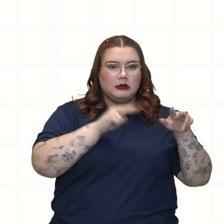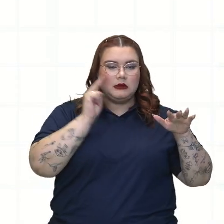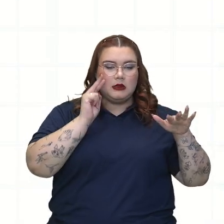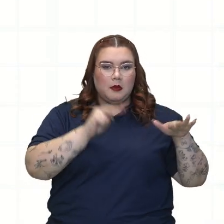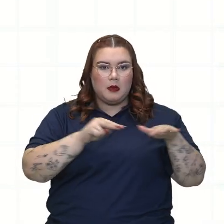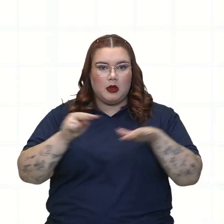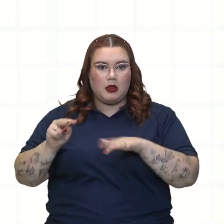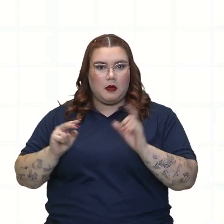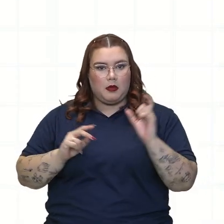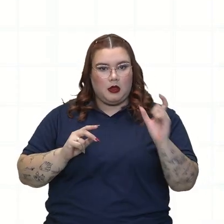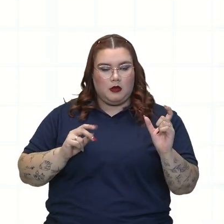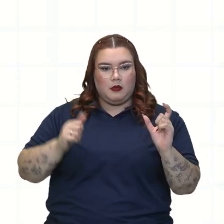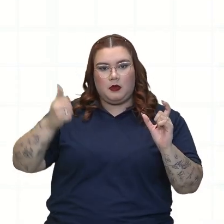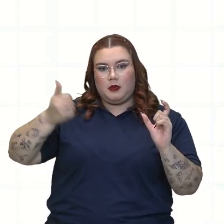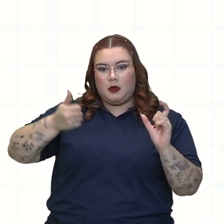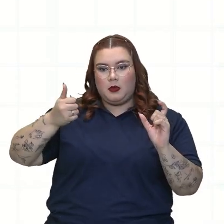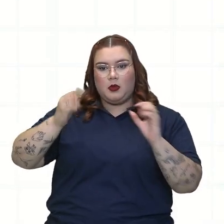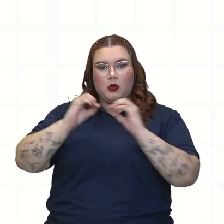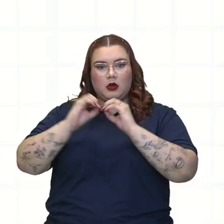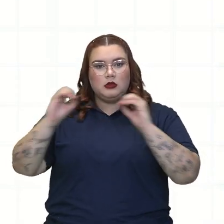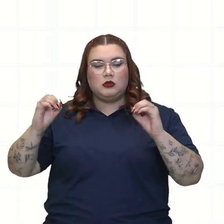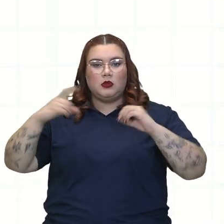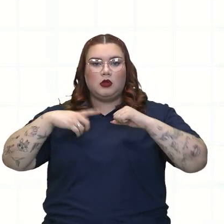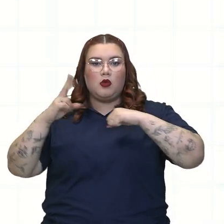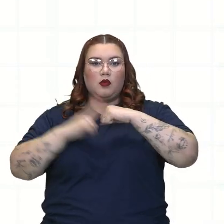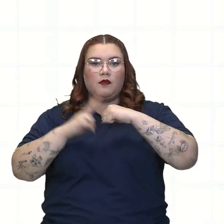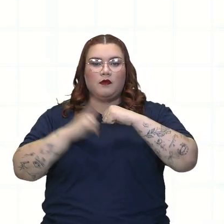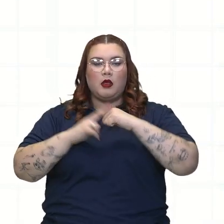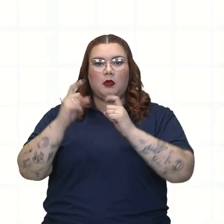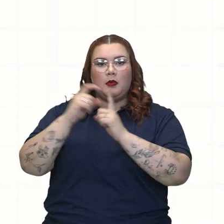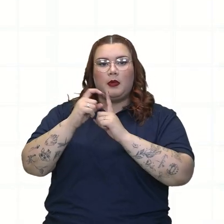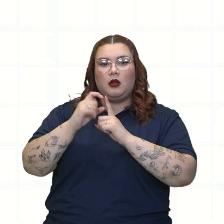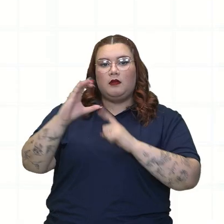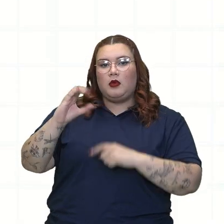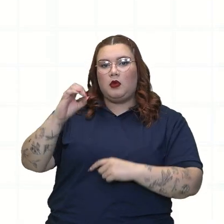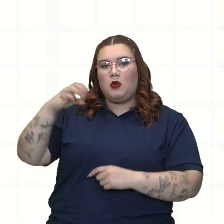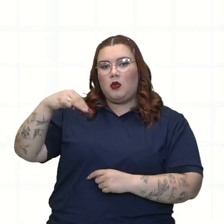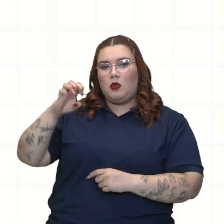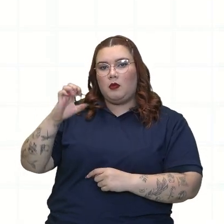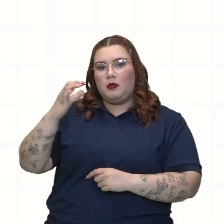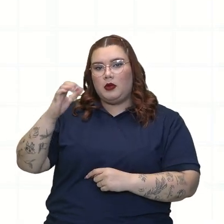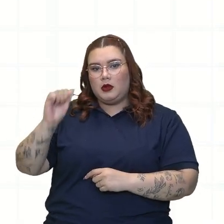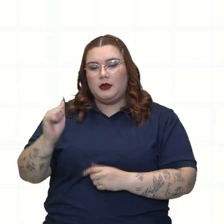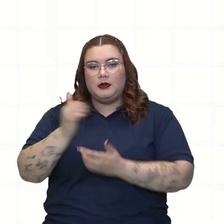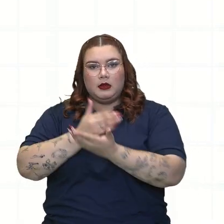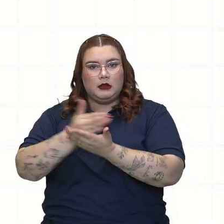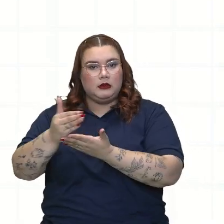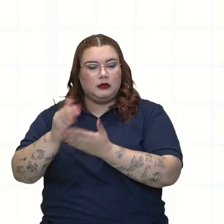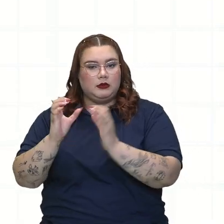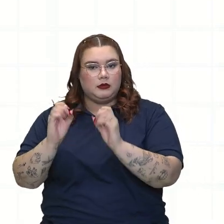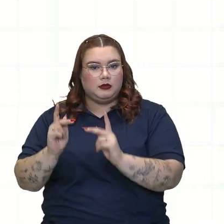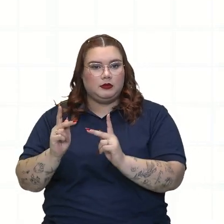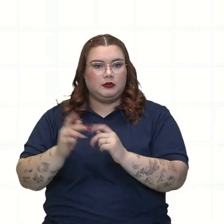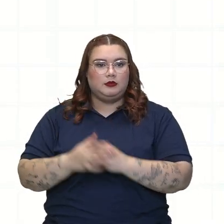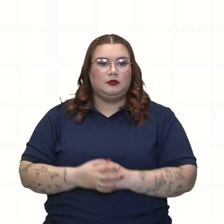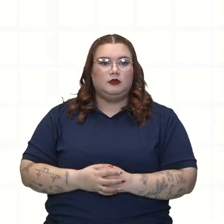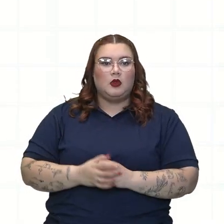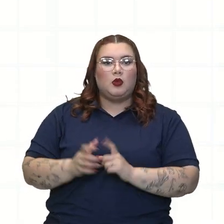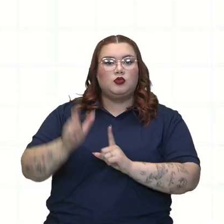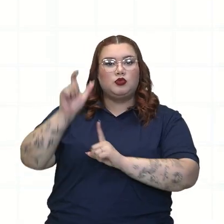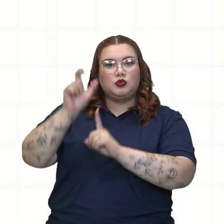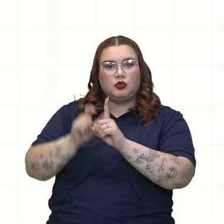Aí, a primeira oração tem o verbo começa aqui. E o sujeito, para ser mais rapidinho, o sujeito